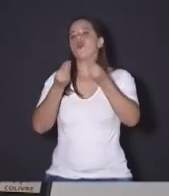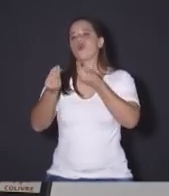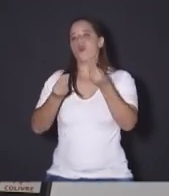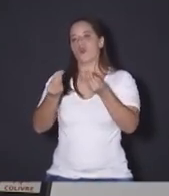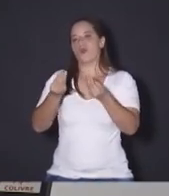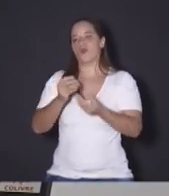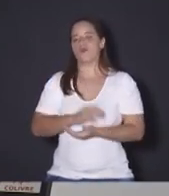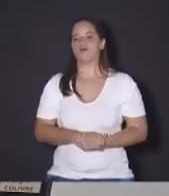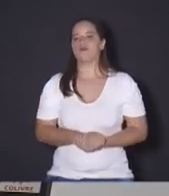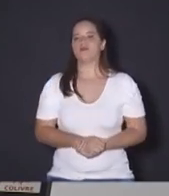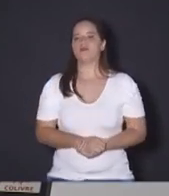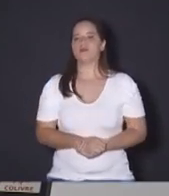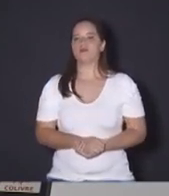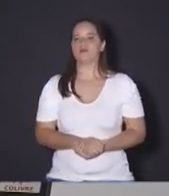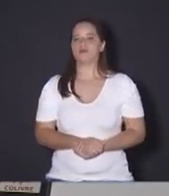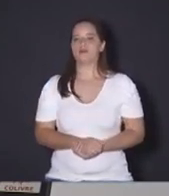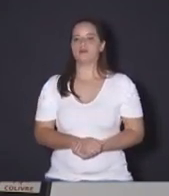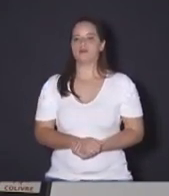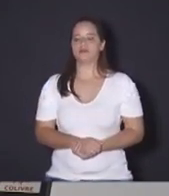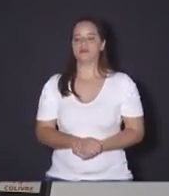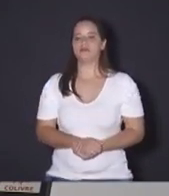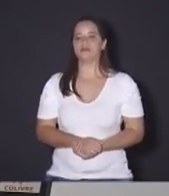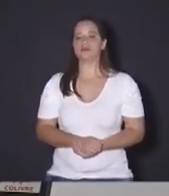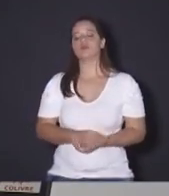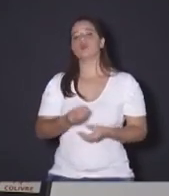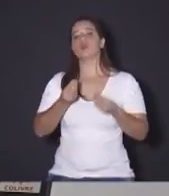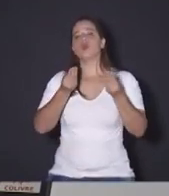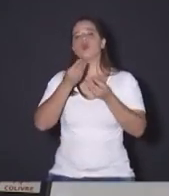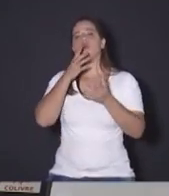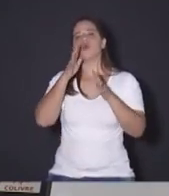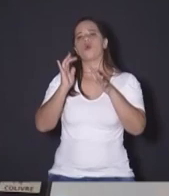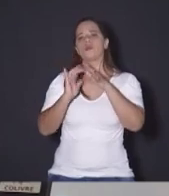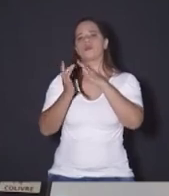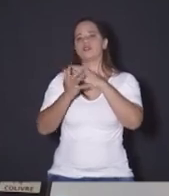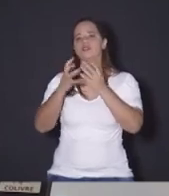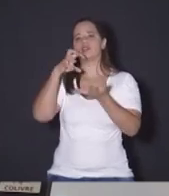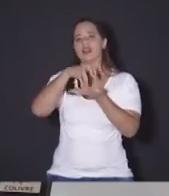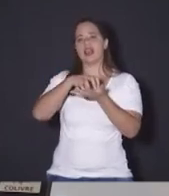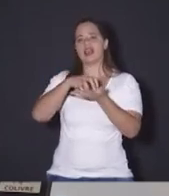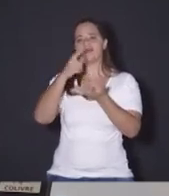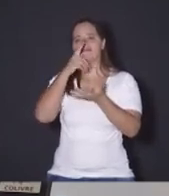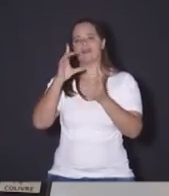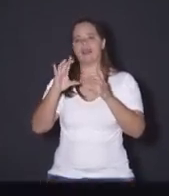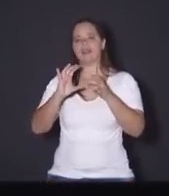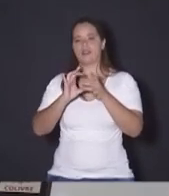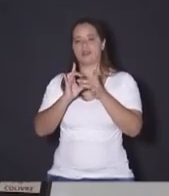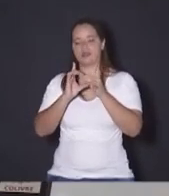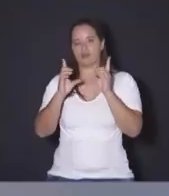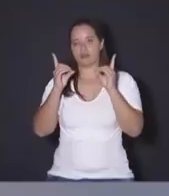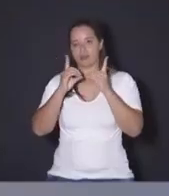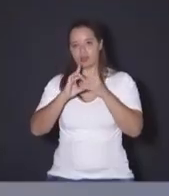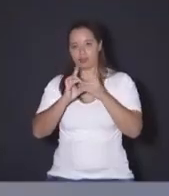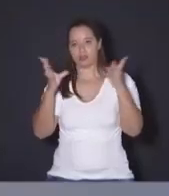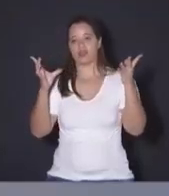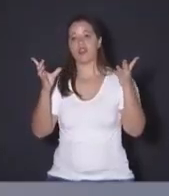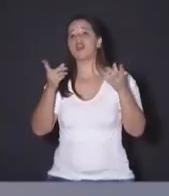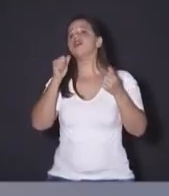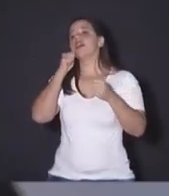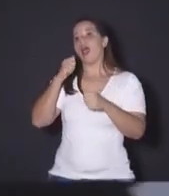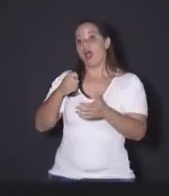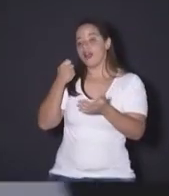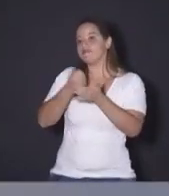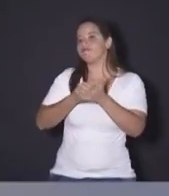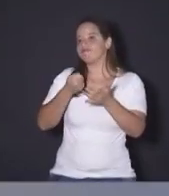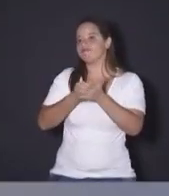federados e como as redes centralizadas agridem a democracia bom intensificando a bolha